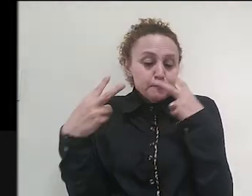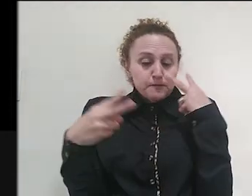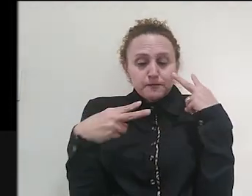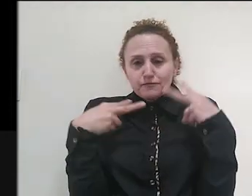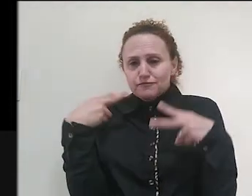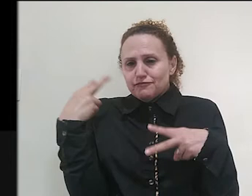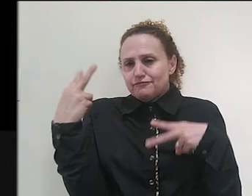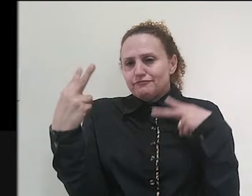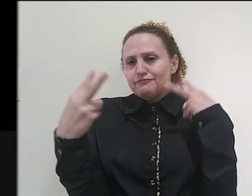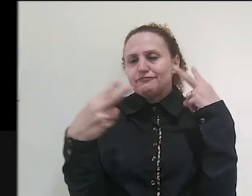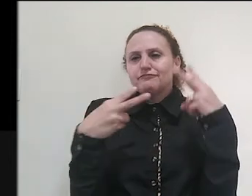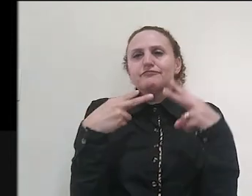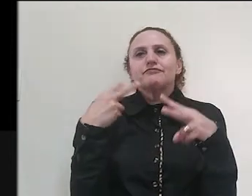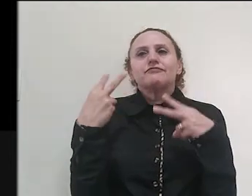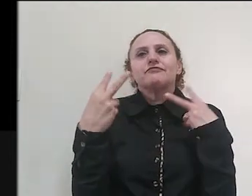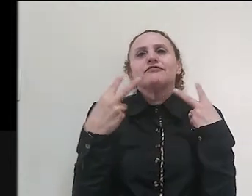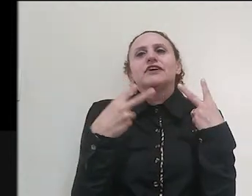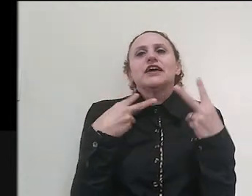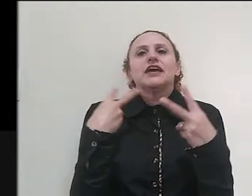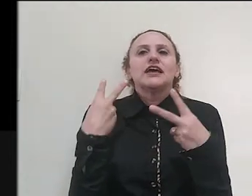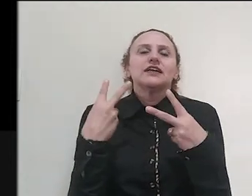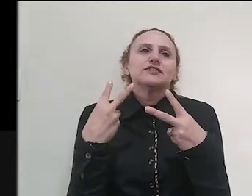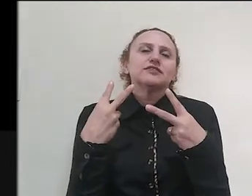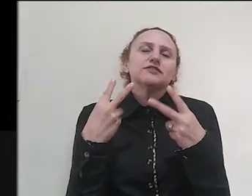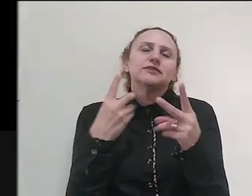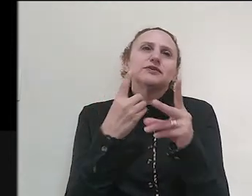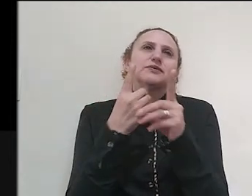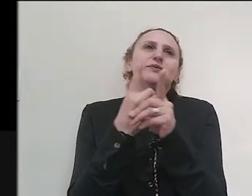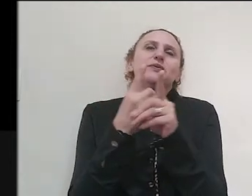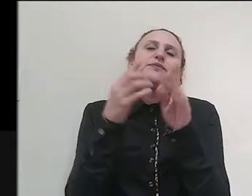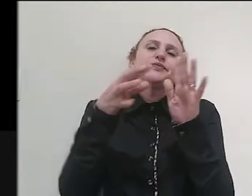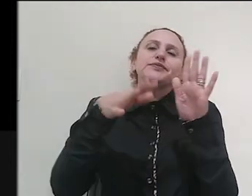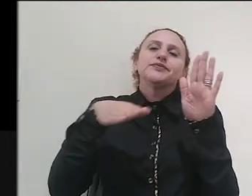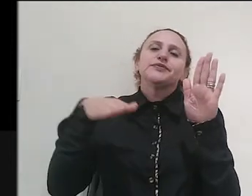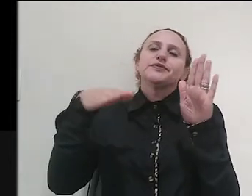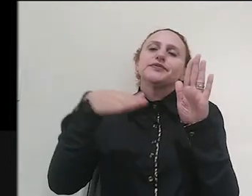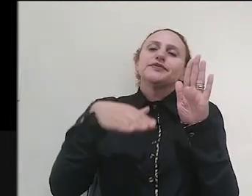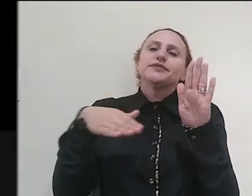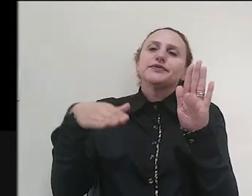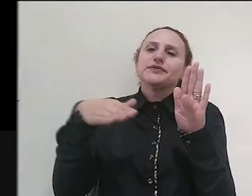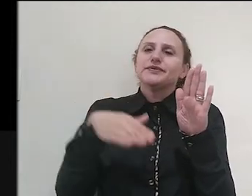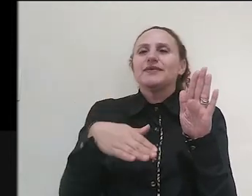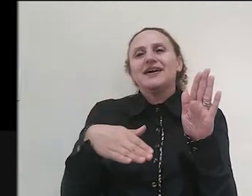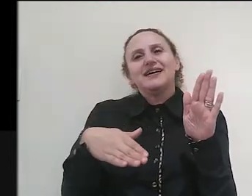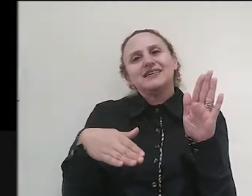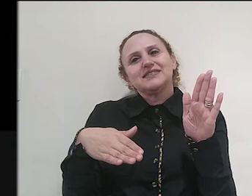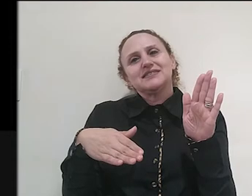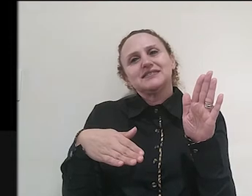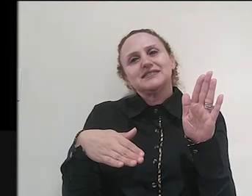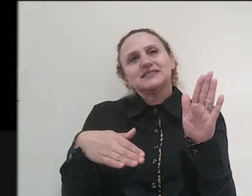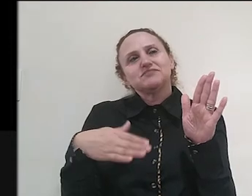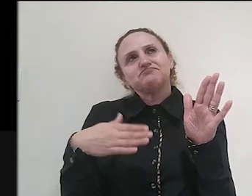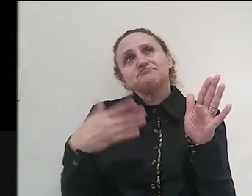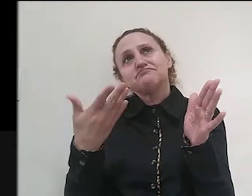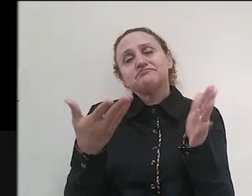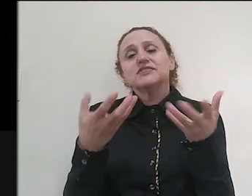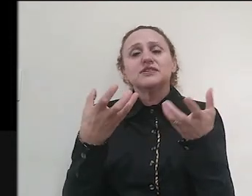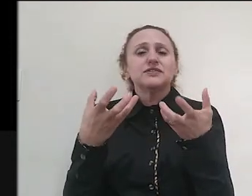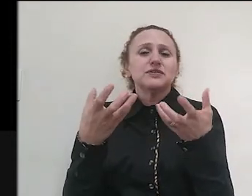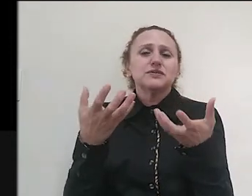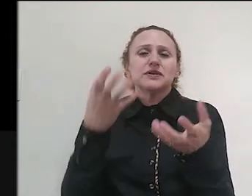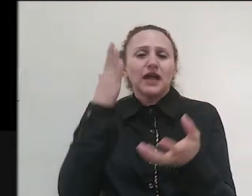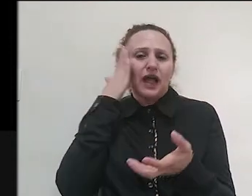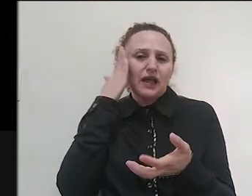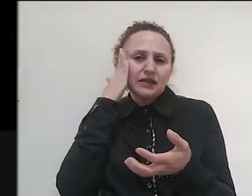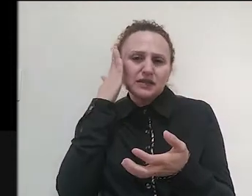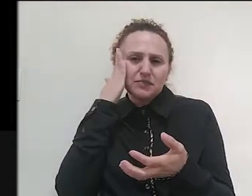tão em frágil barco, me encontro em alto mar e não governo. E o não governo, tão pobre de saber, de errar tão fraco, que